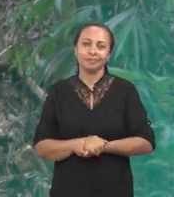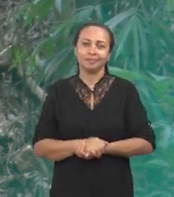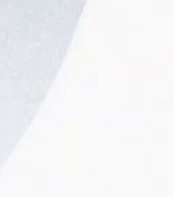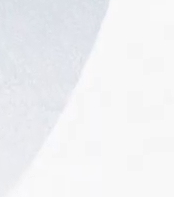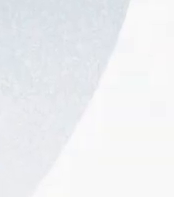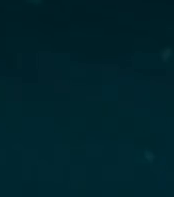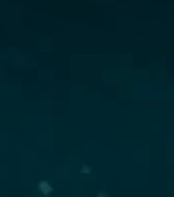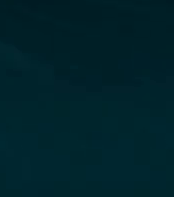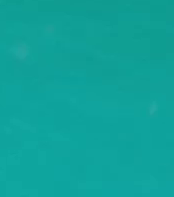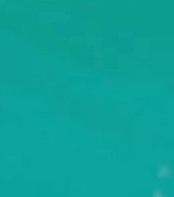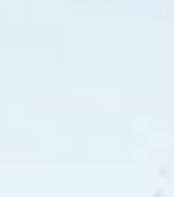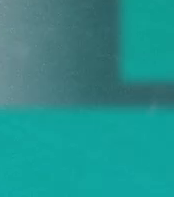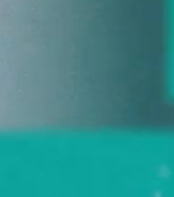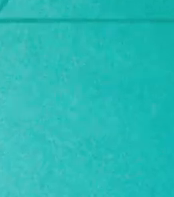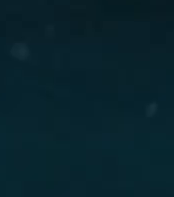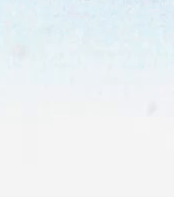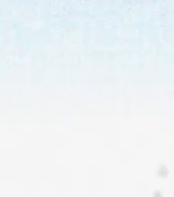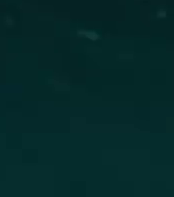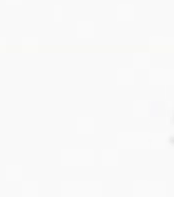é